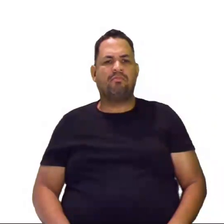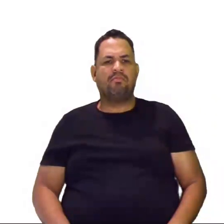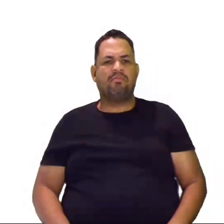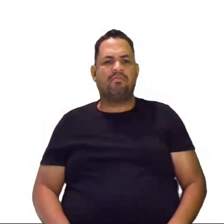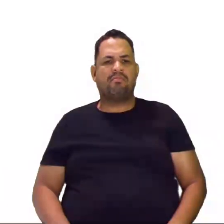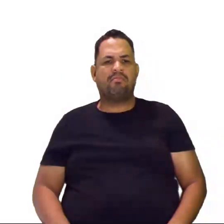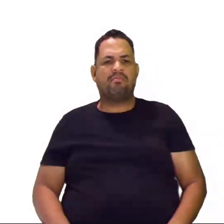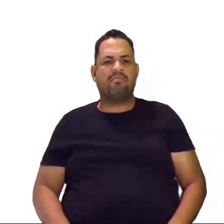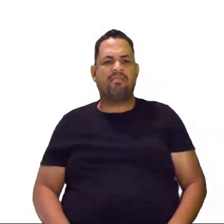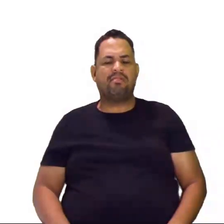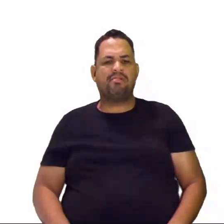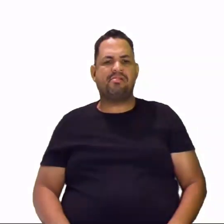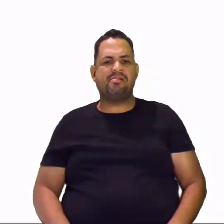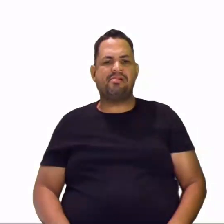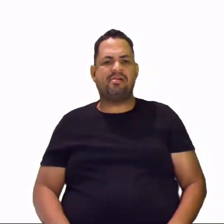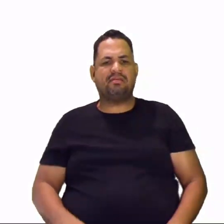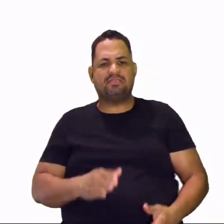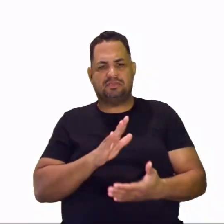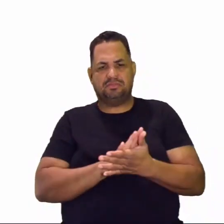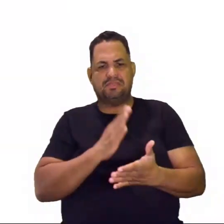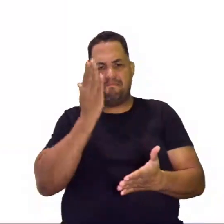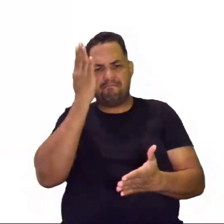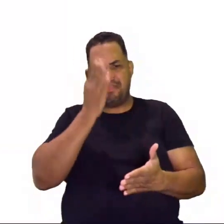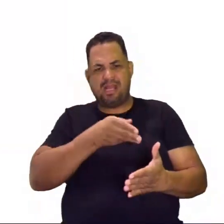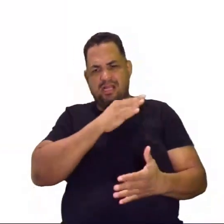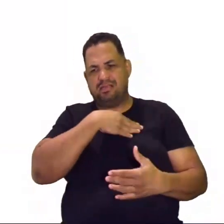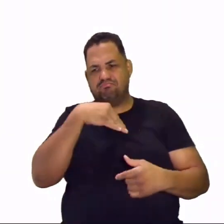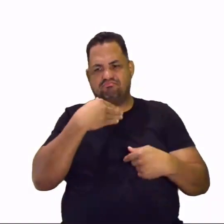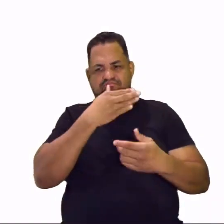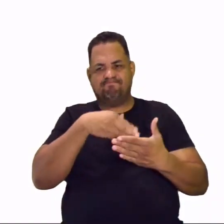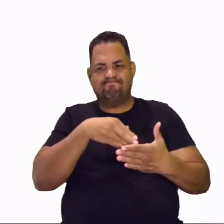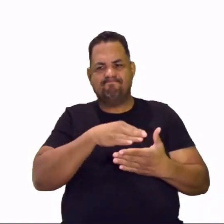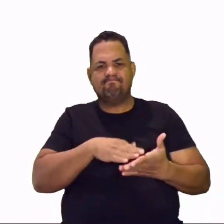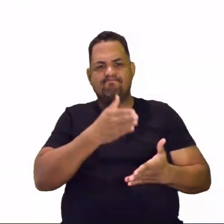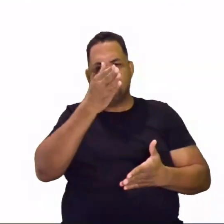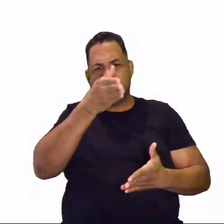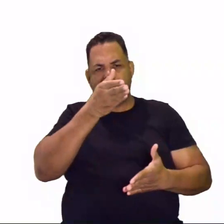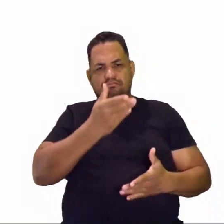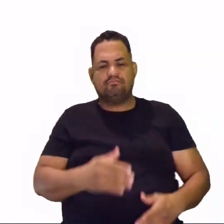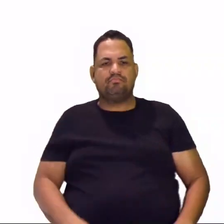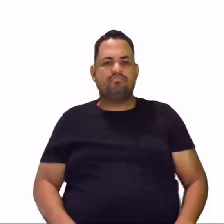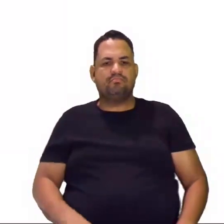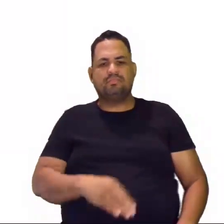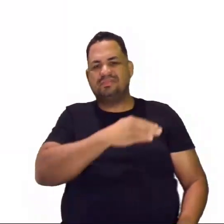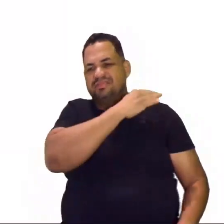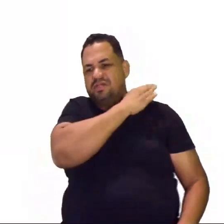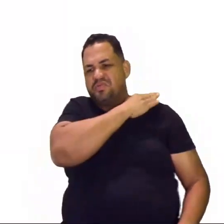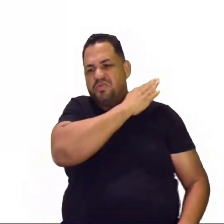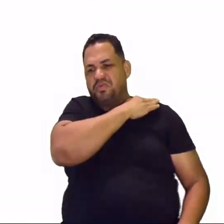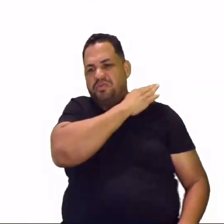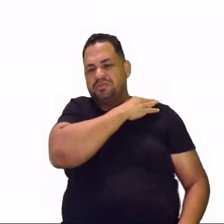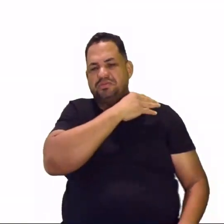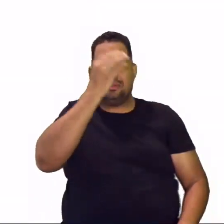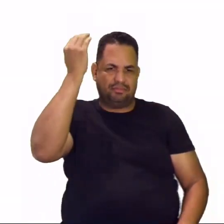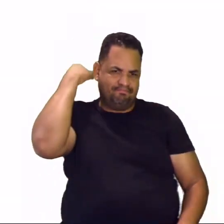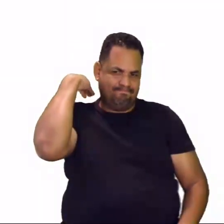foi aí, né, isso são as marcas que ele traz aí nas costas, né?